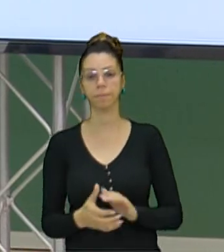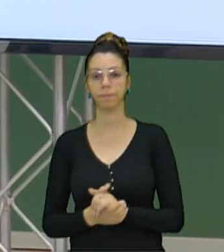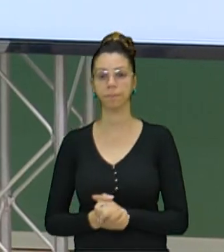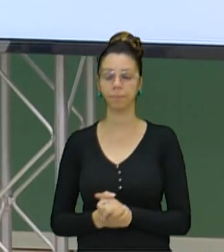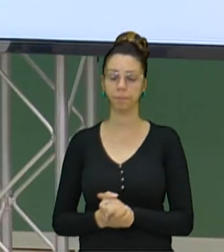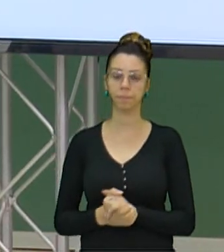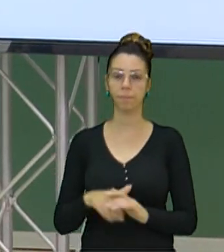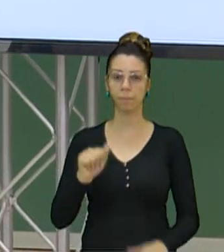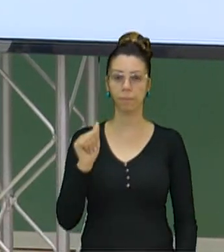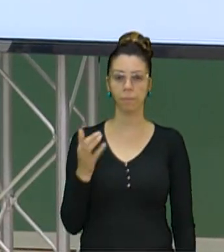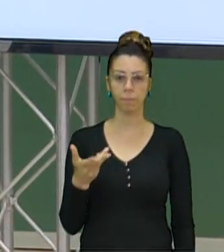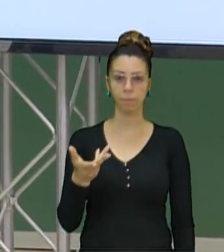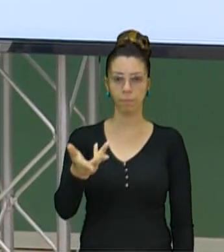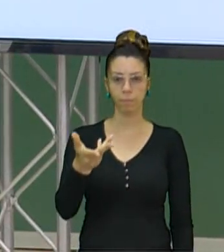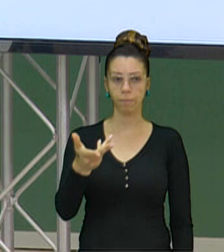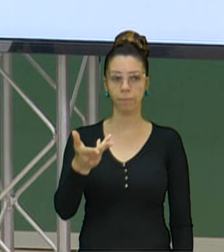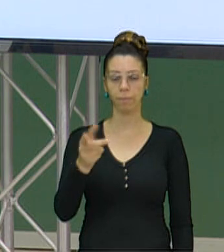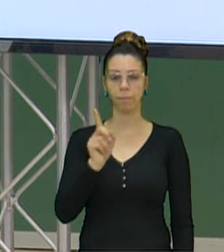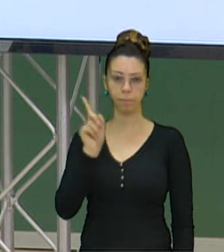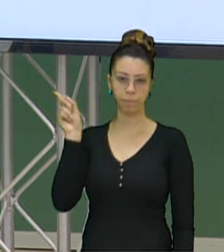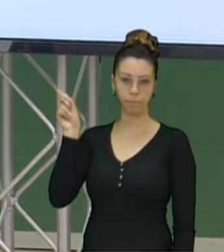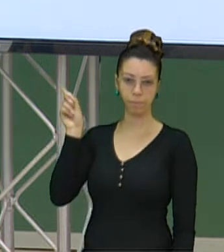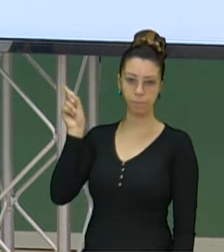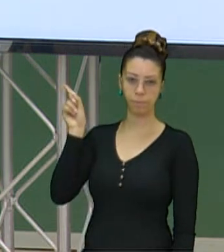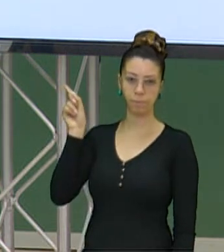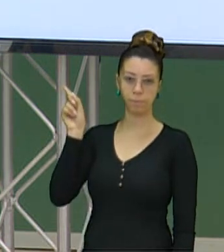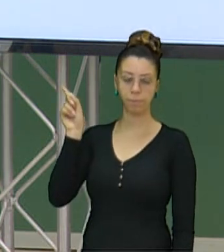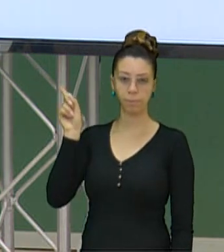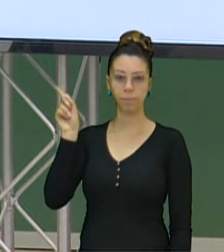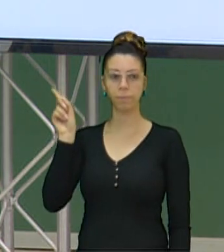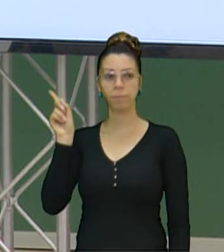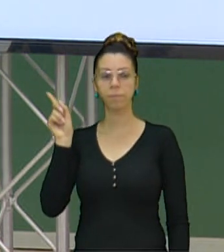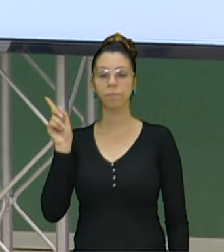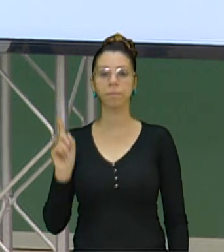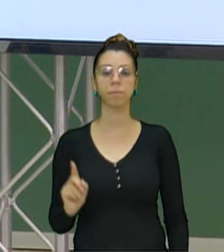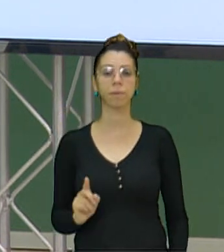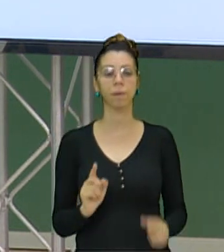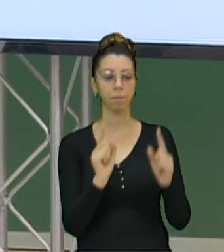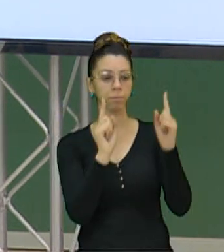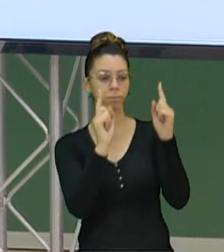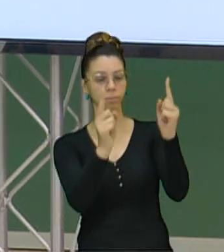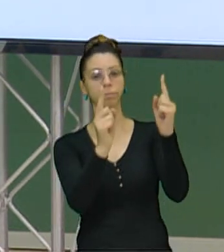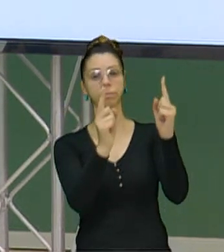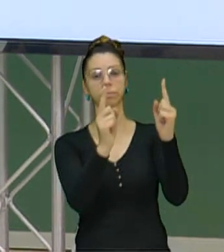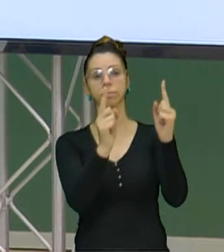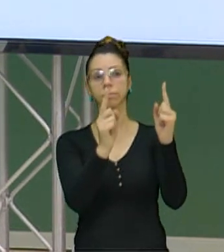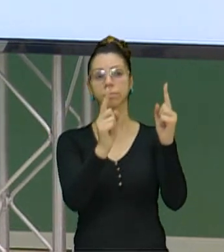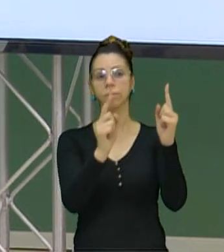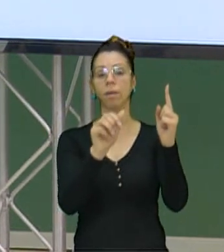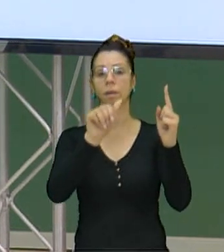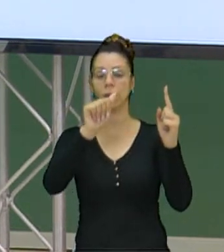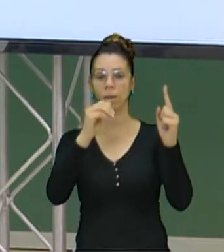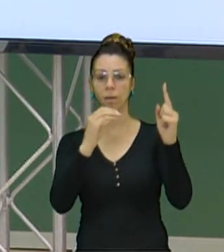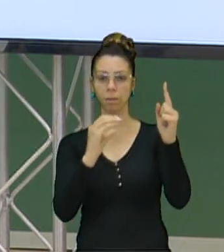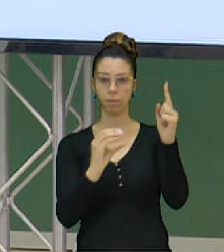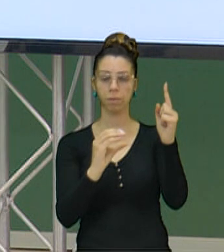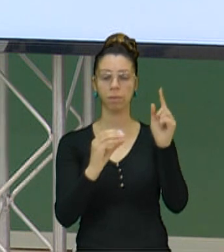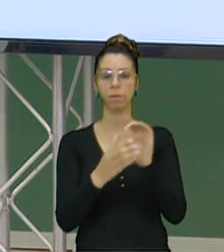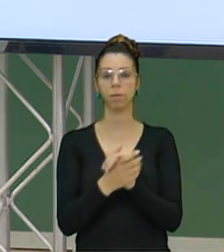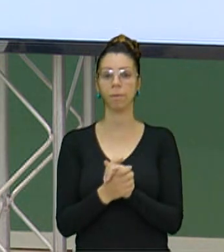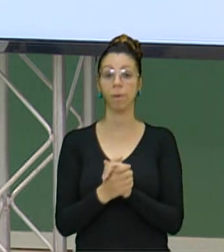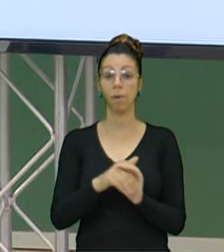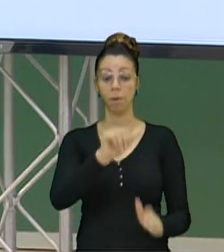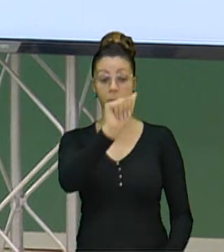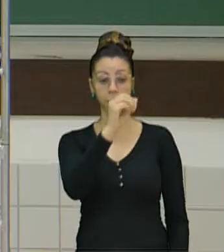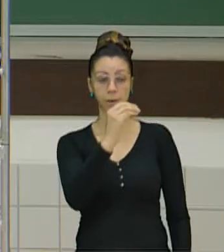a aceleração, neste caso, né, ela assume essa equaçãozinha aqui, que a aceleração centrípeta, que é